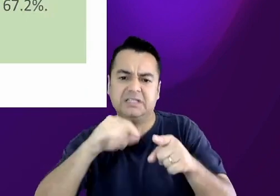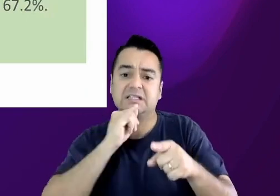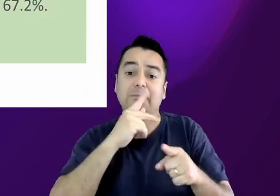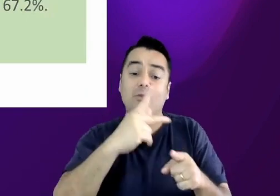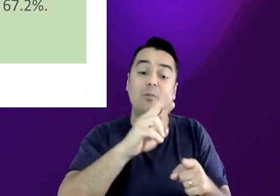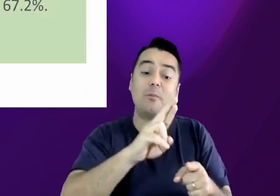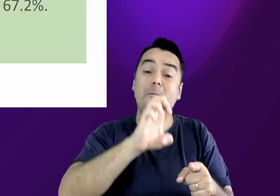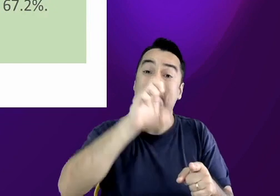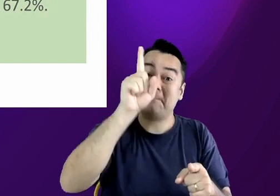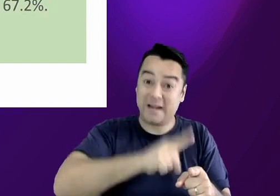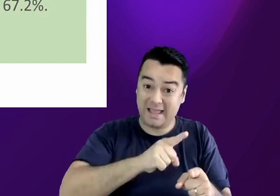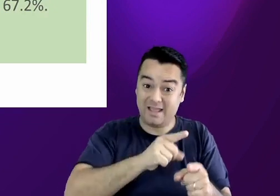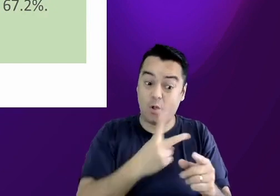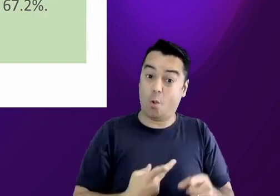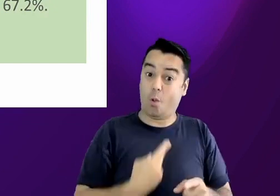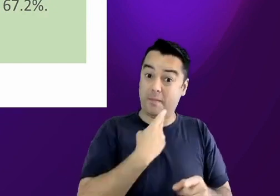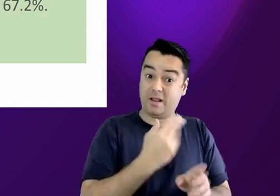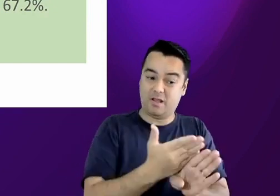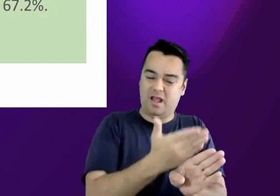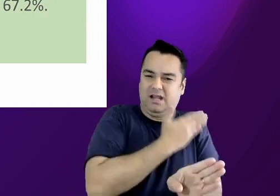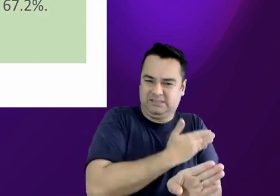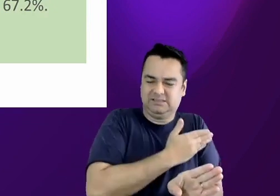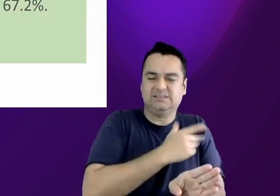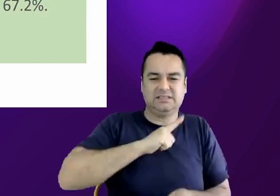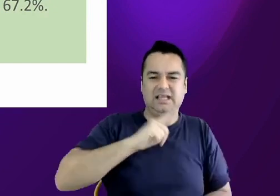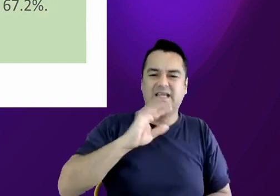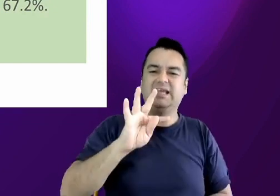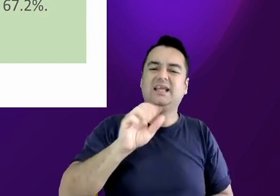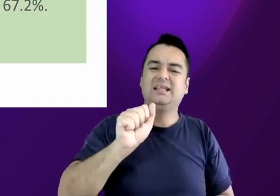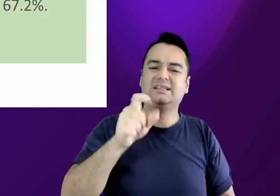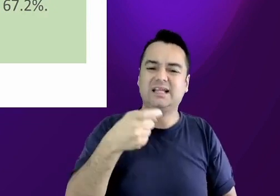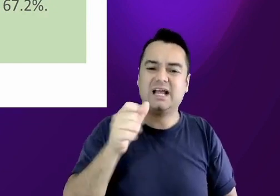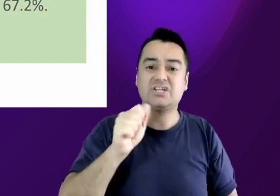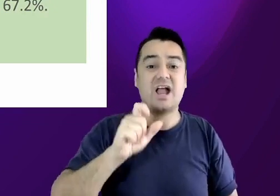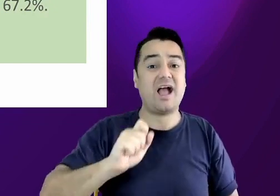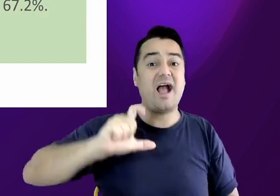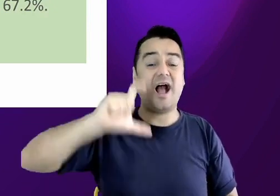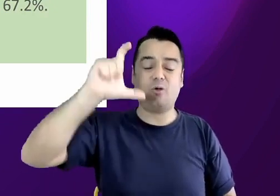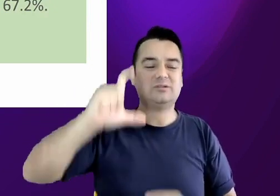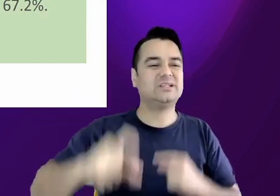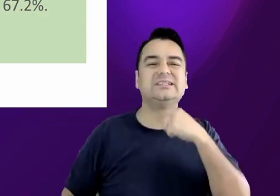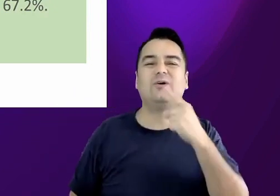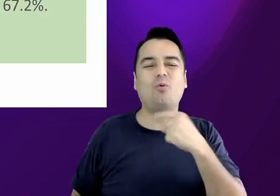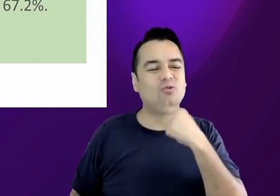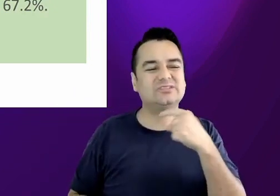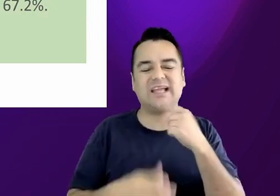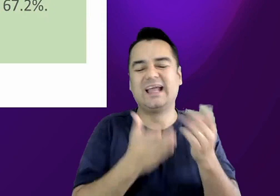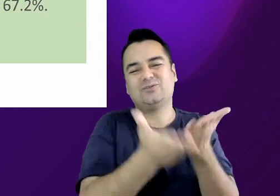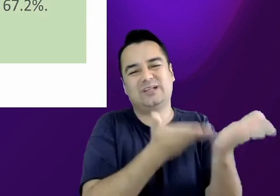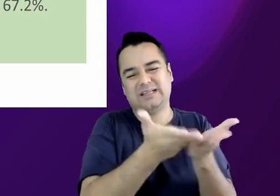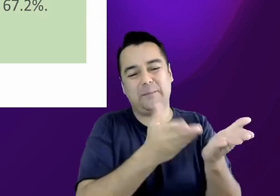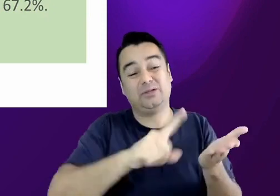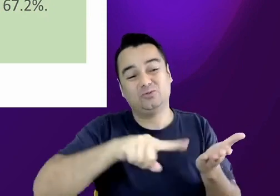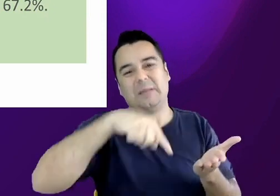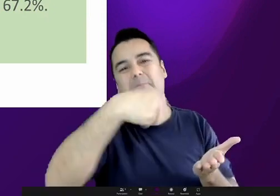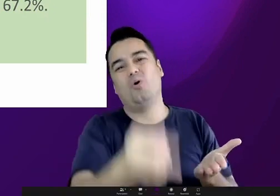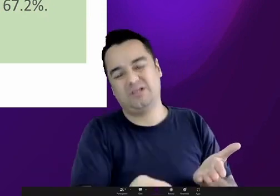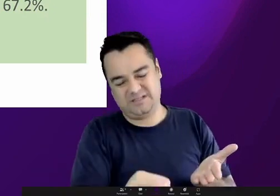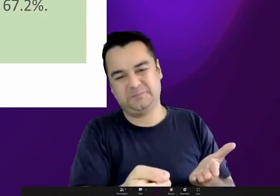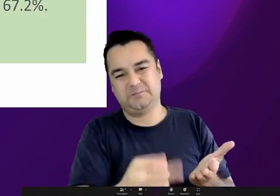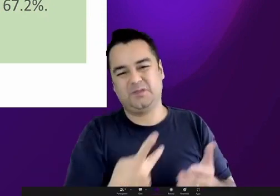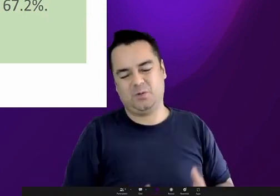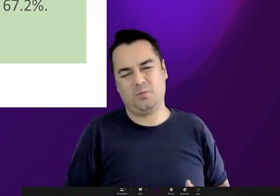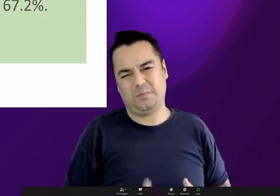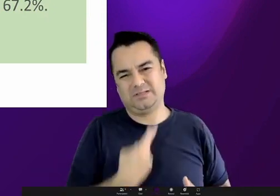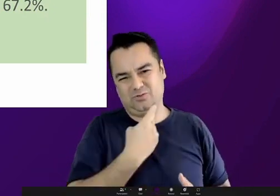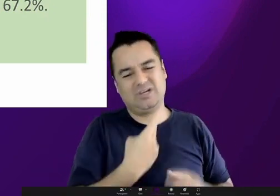diminuir aquela taxa alta de pacientes que não conseguem fazer o tratamento após uma